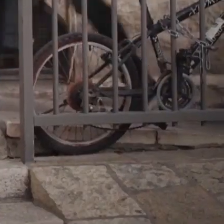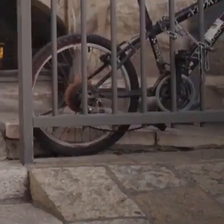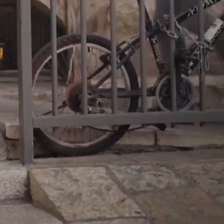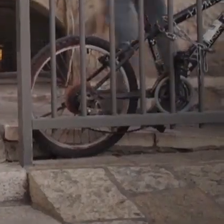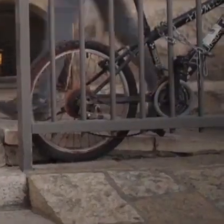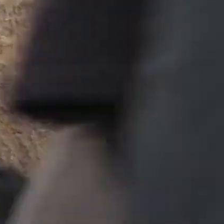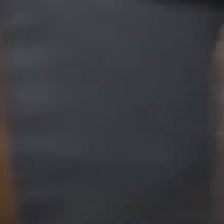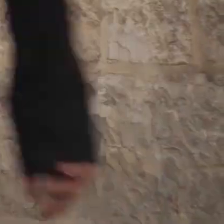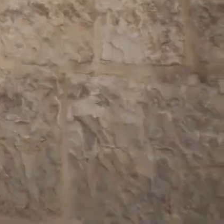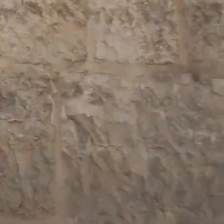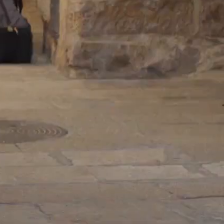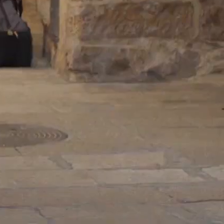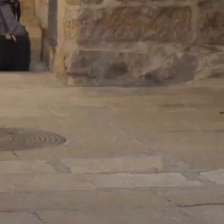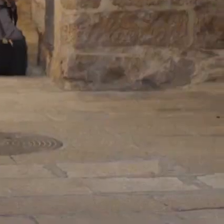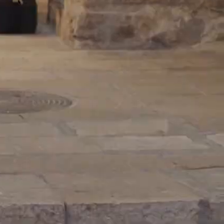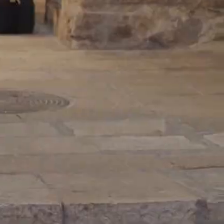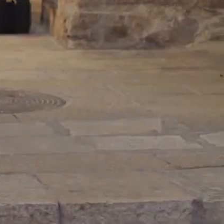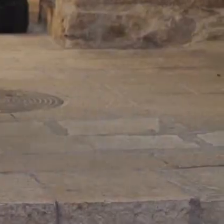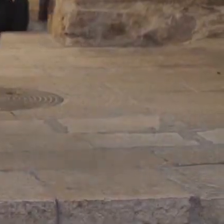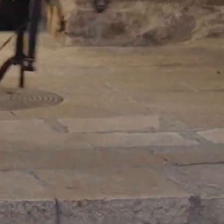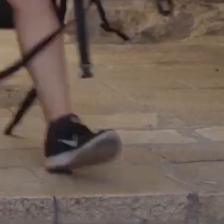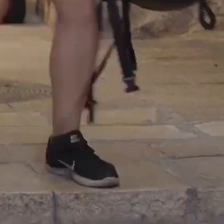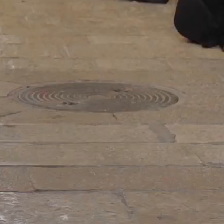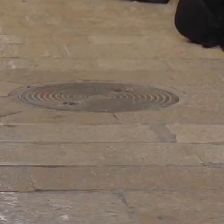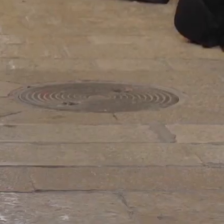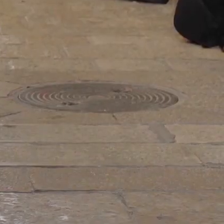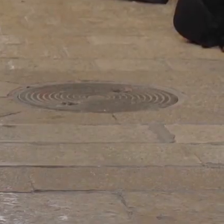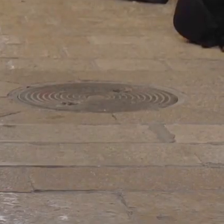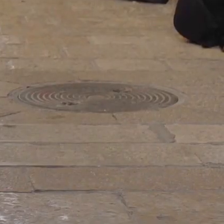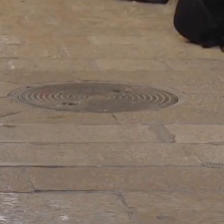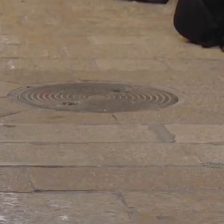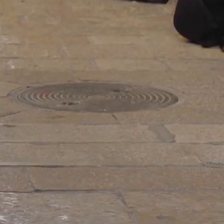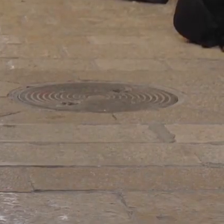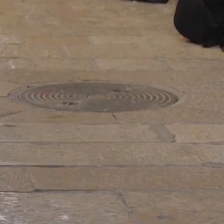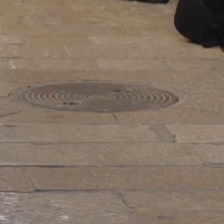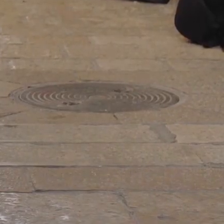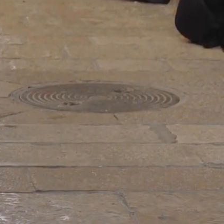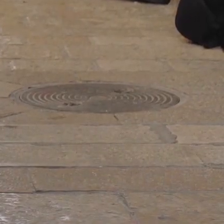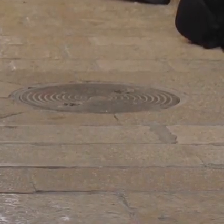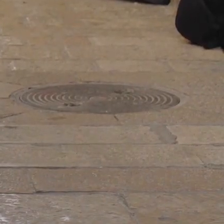Geralmente, as pessoas famosas são lembradas pelas coisas grandiosas que fizeram em vida. Mas Jesus parece ser